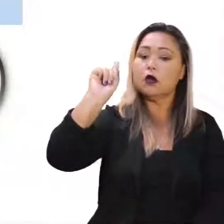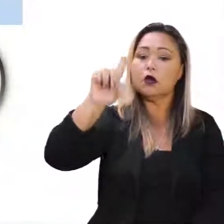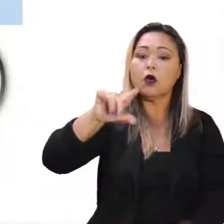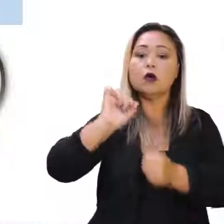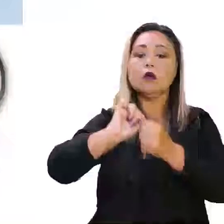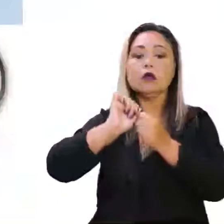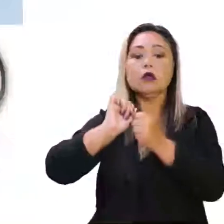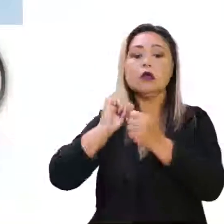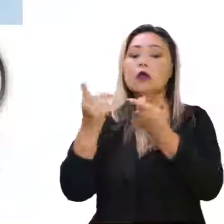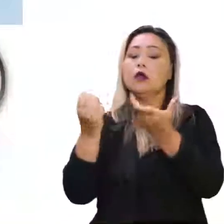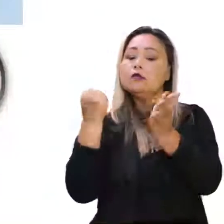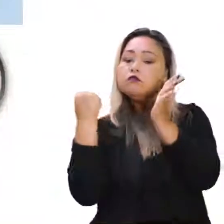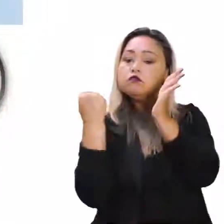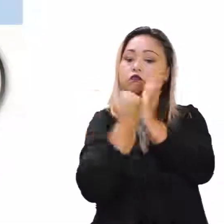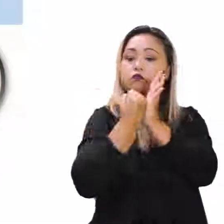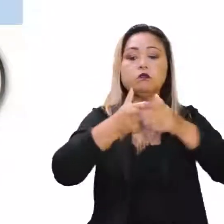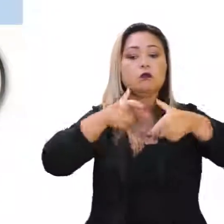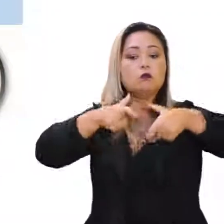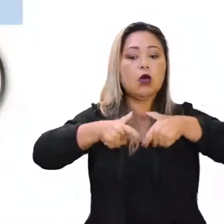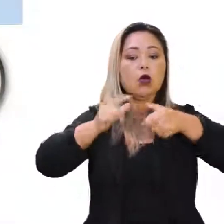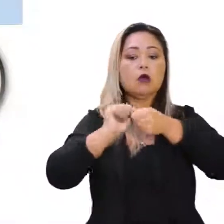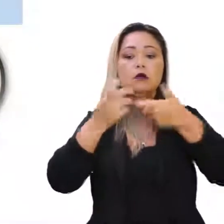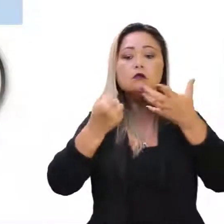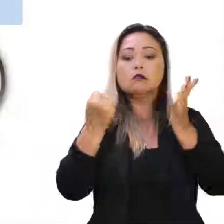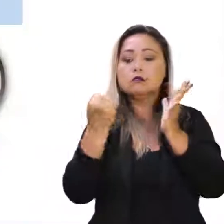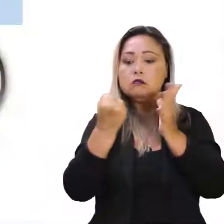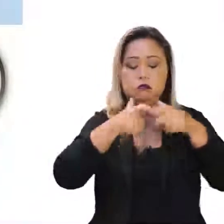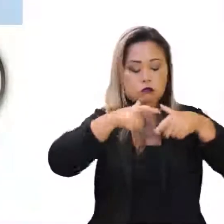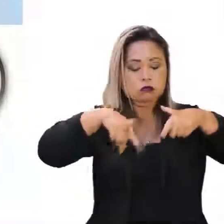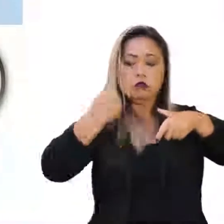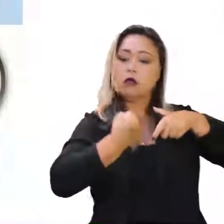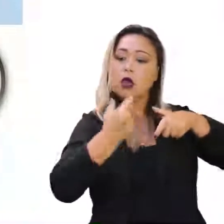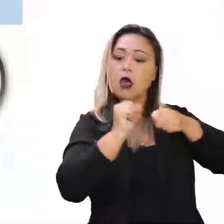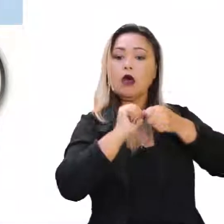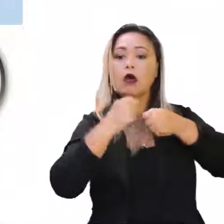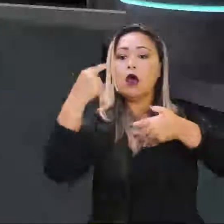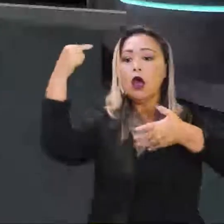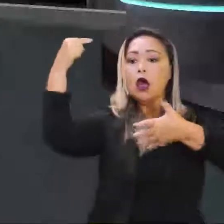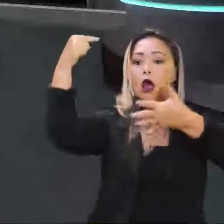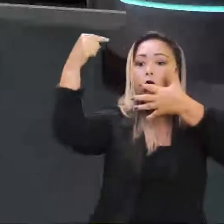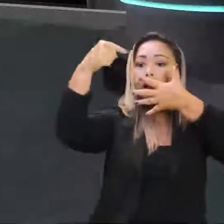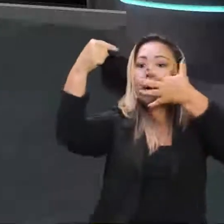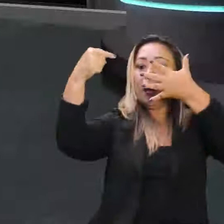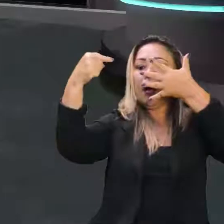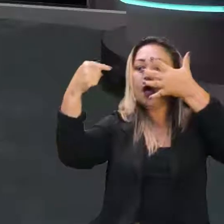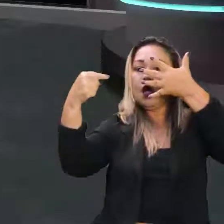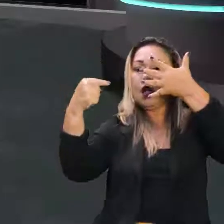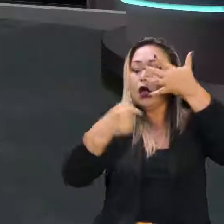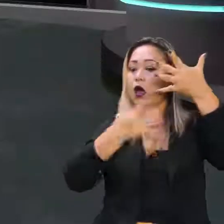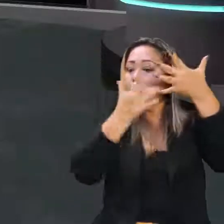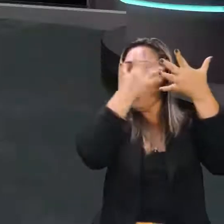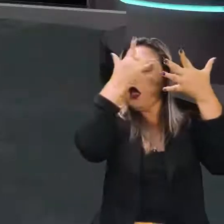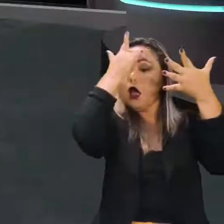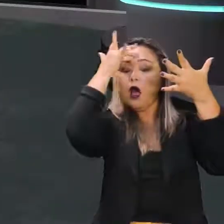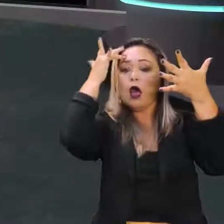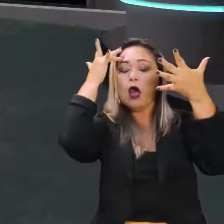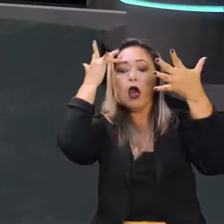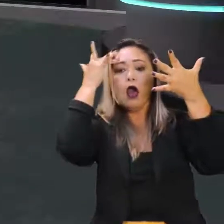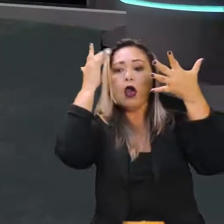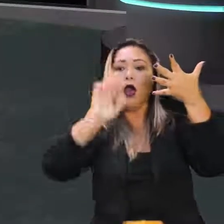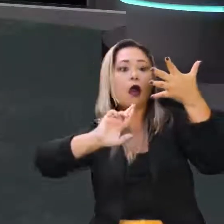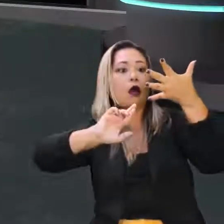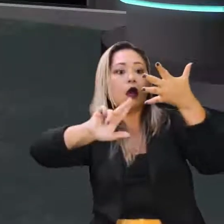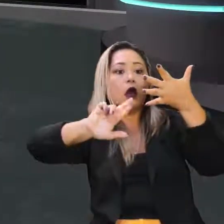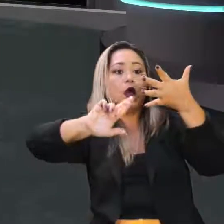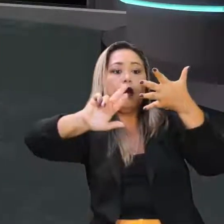um escultor, um arquiteto e um gravador de medalhas. Várias pessoas ligadas às artes. Ofícios diferentes, né? Mas